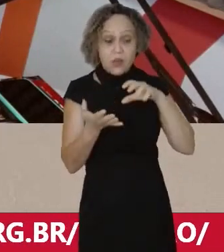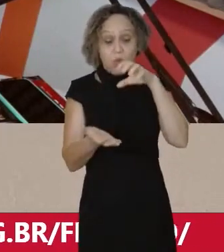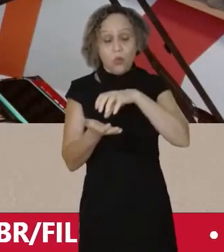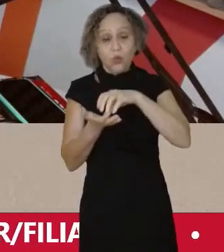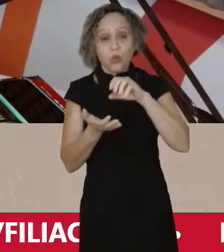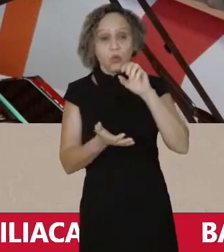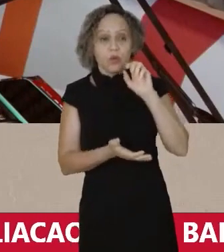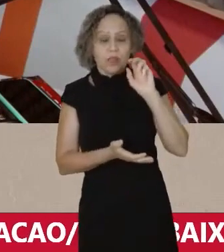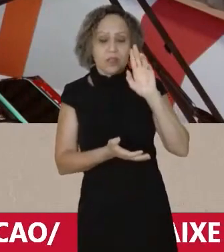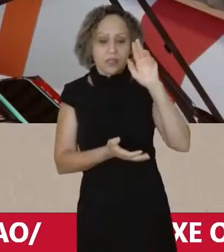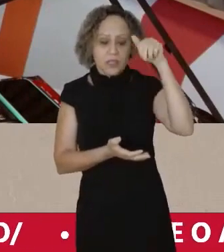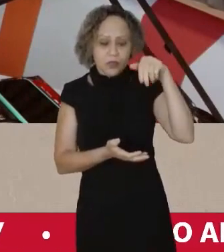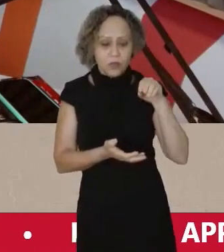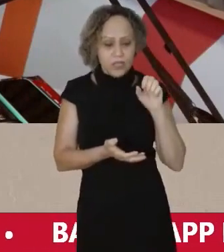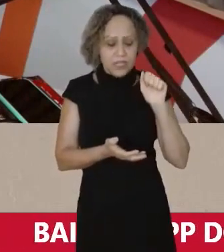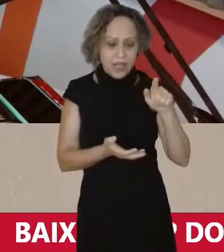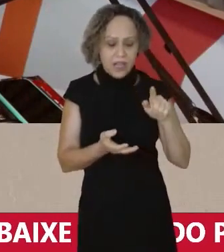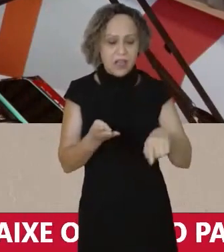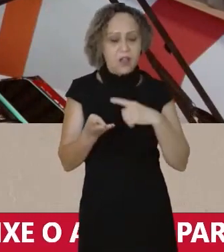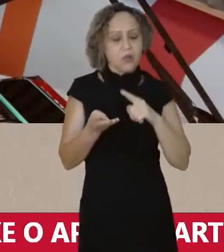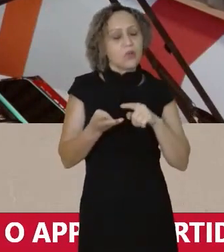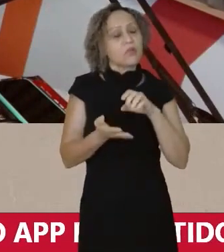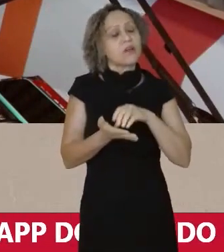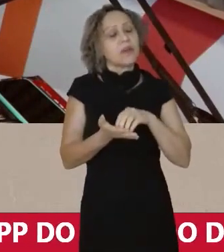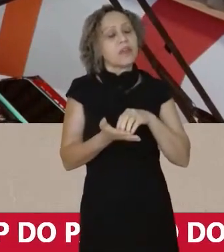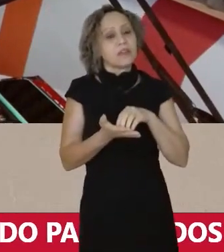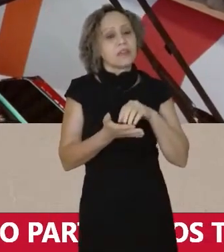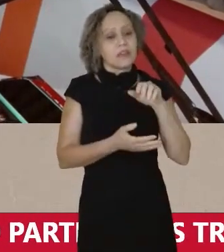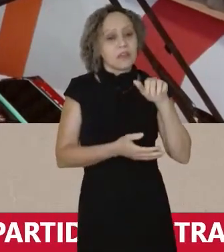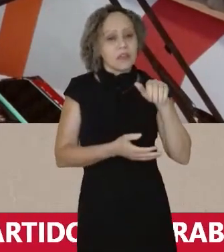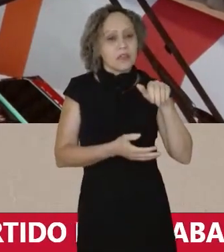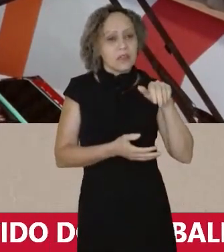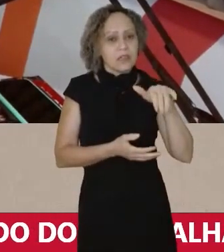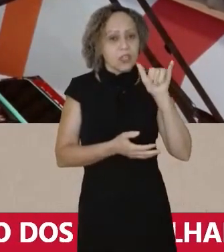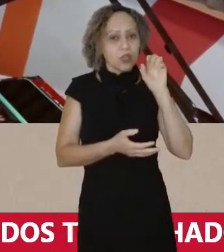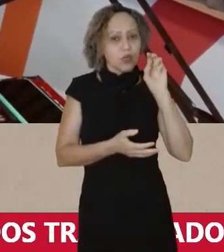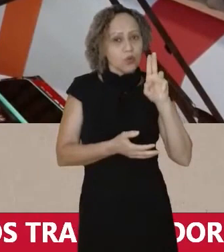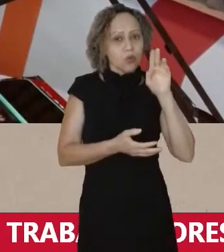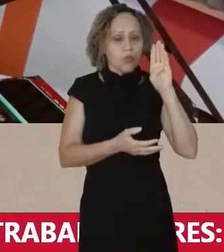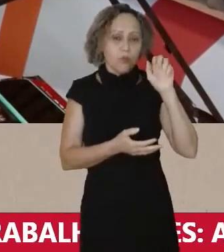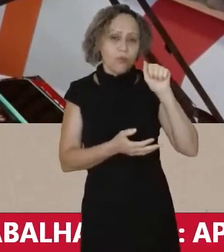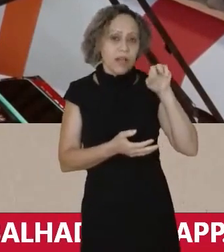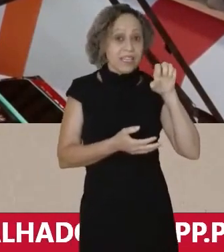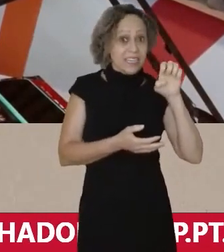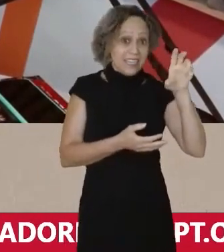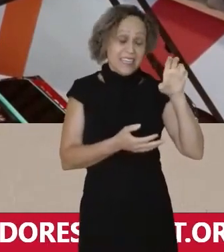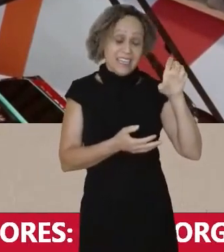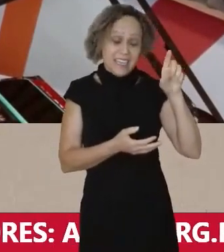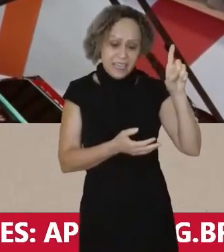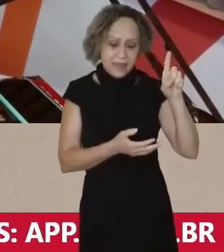e Luaiê, que nós discutimos planta, vegetação. Nós temos mais 200